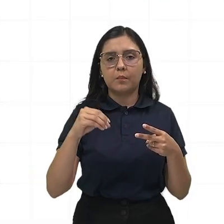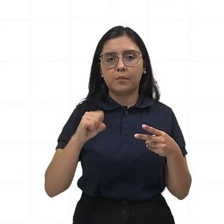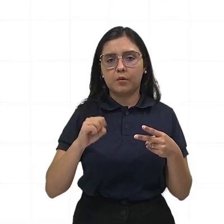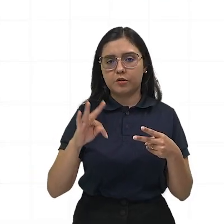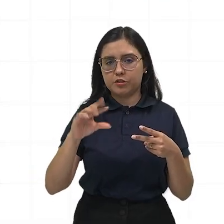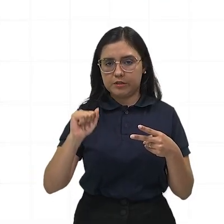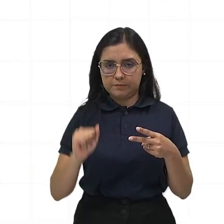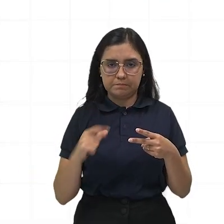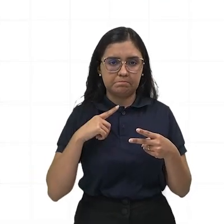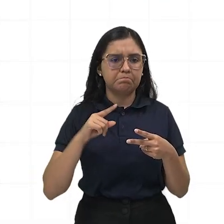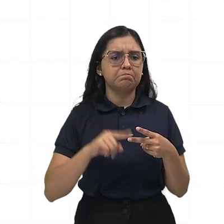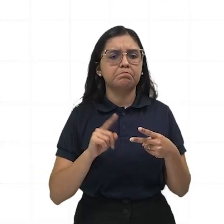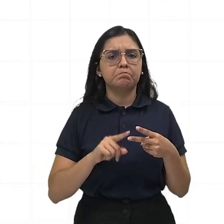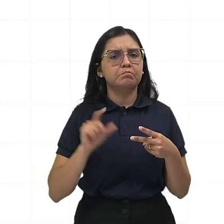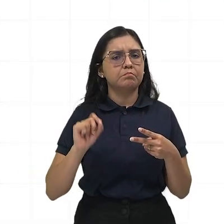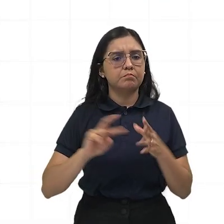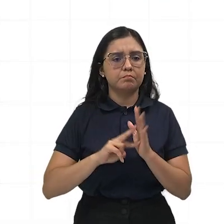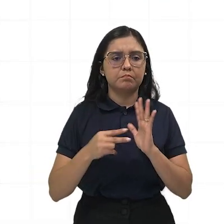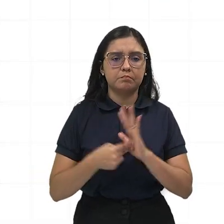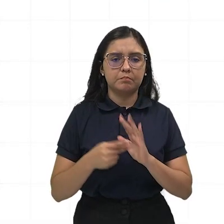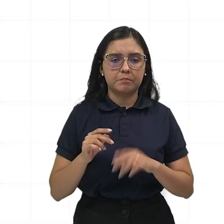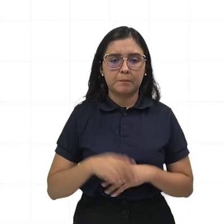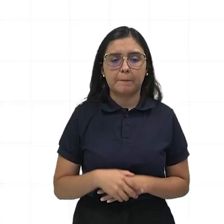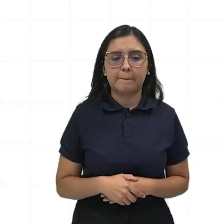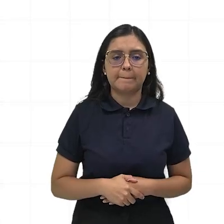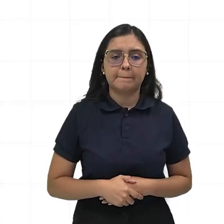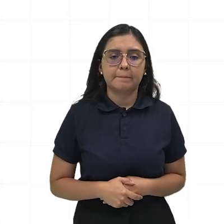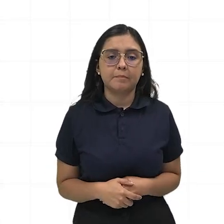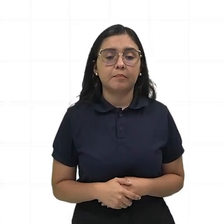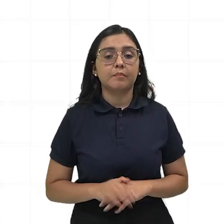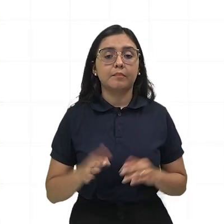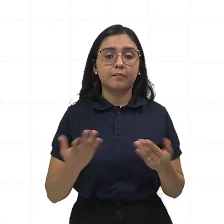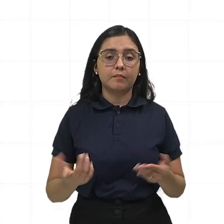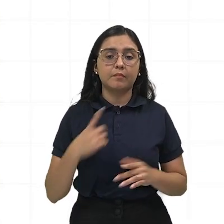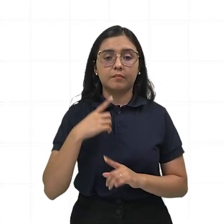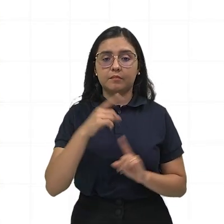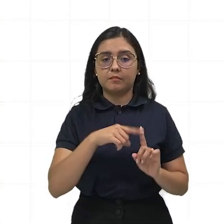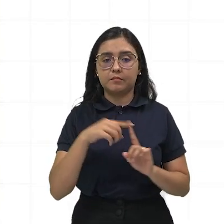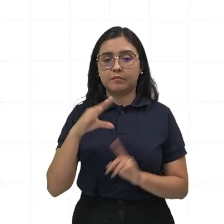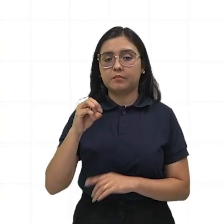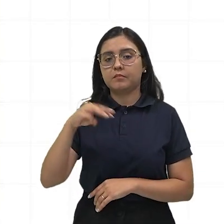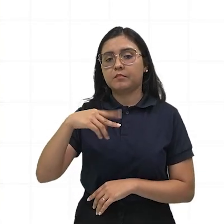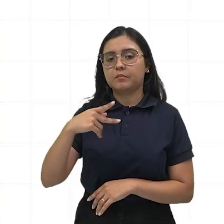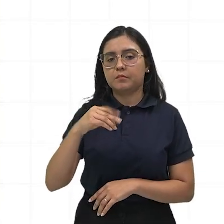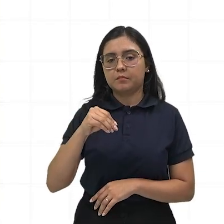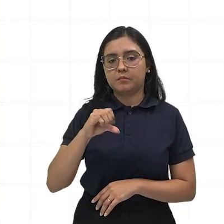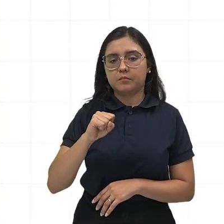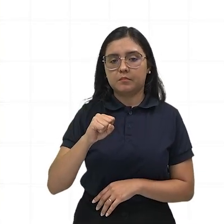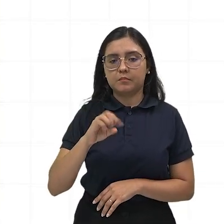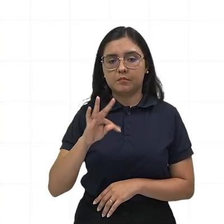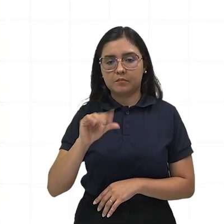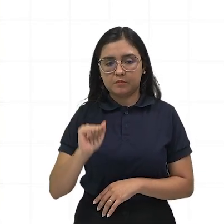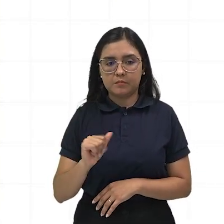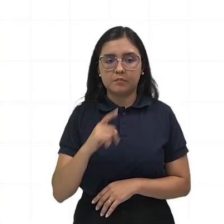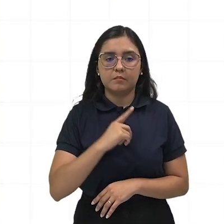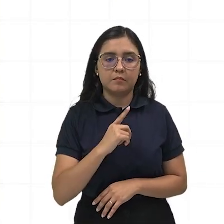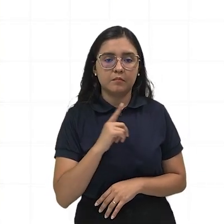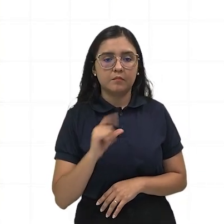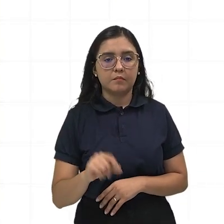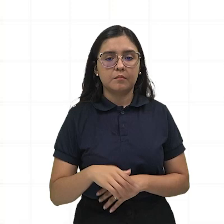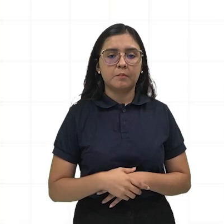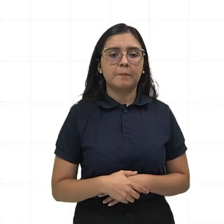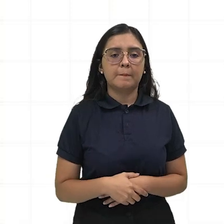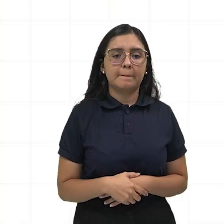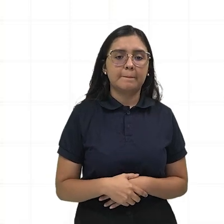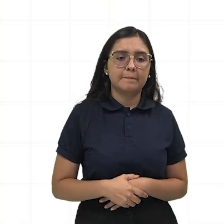lá. Uma dízima, ela é considerada composta quando ela possui, olha, ela vai